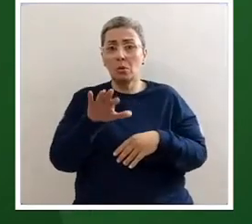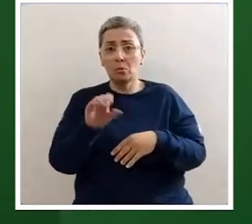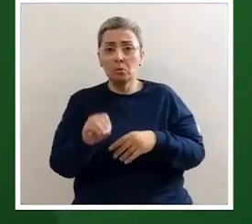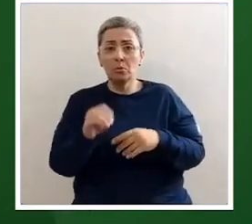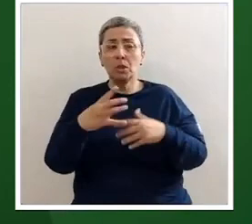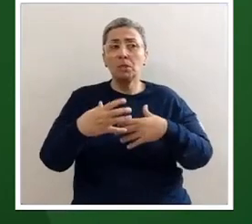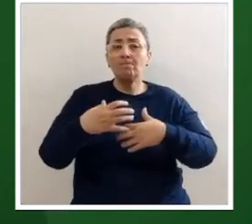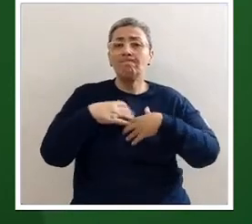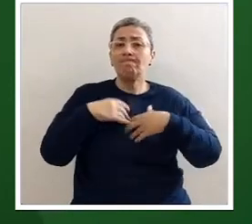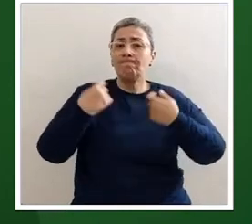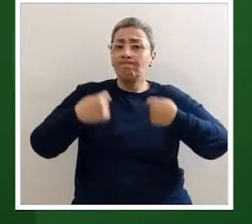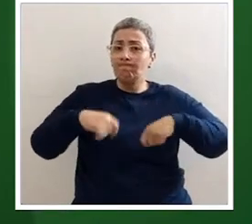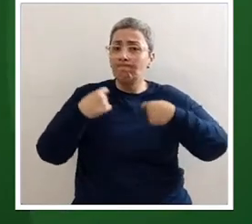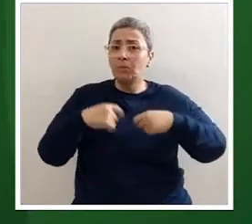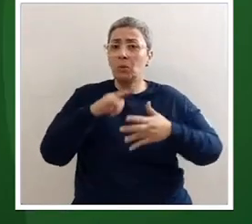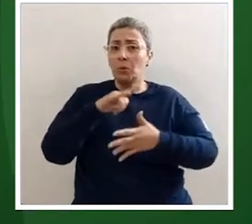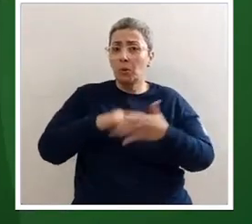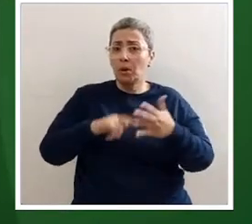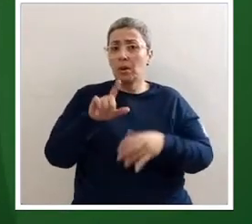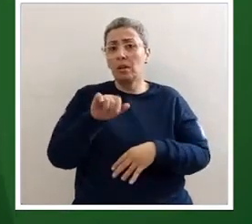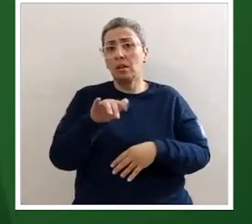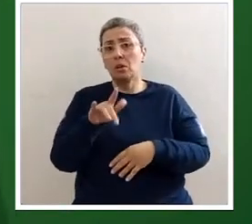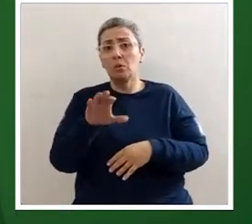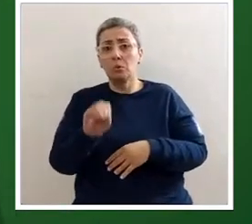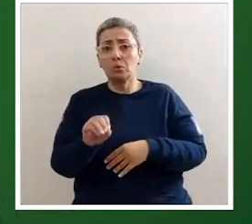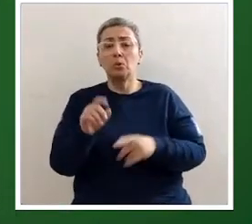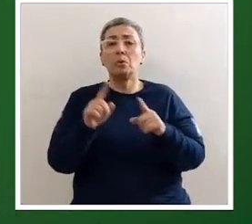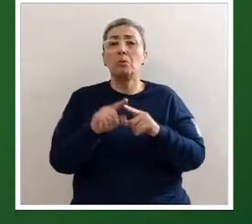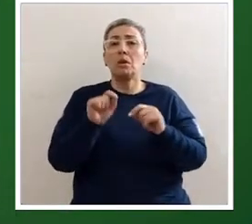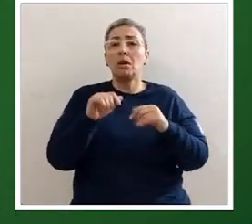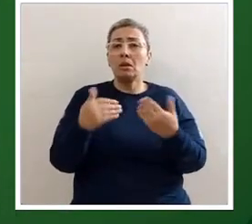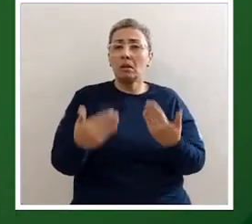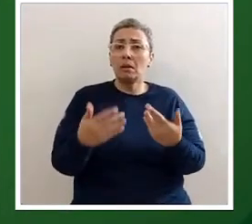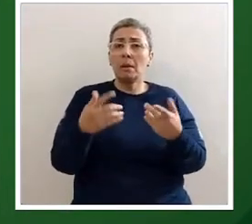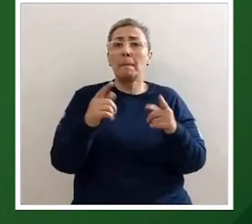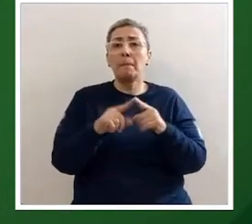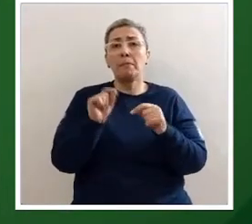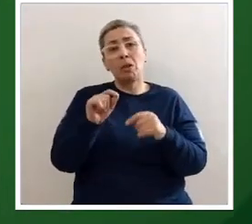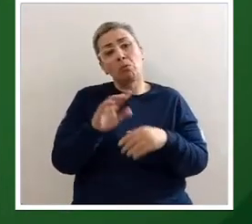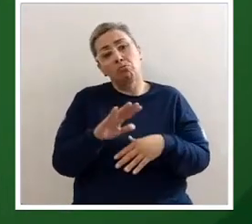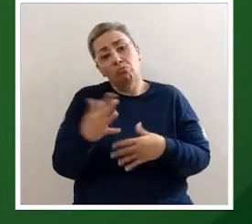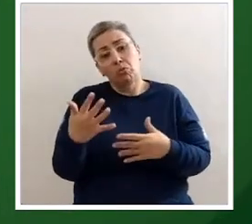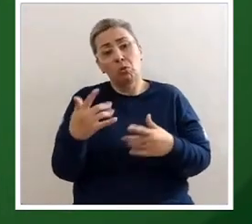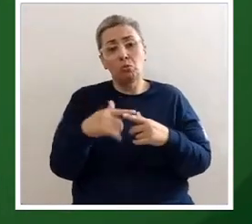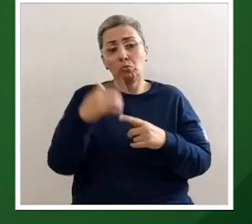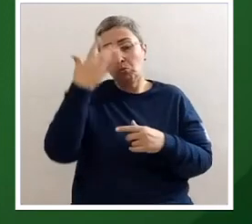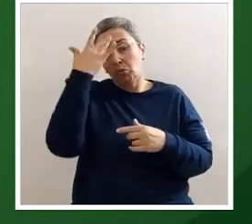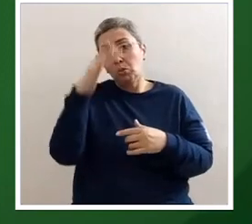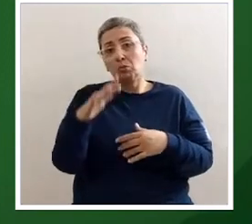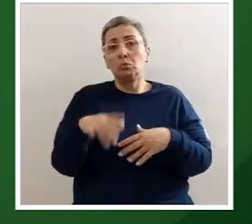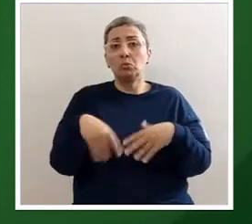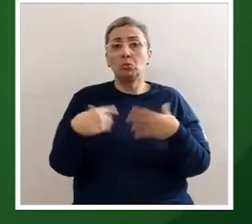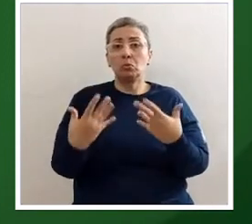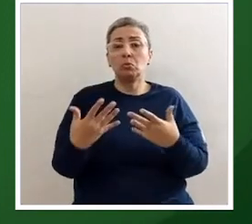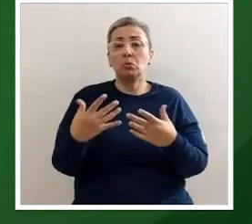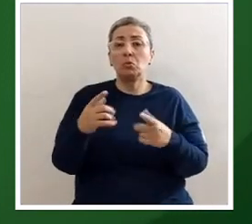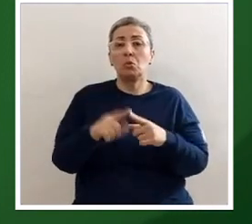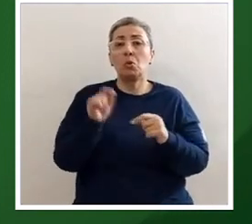de sentirem a necessidade do laudo para então de repente não sei